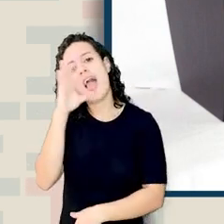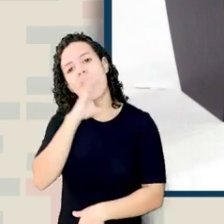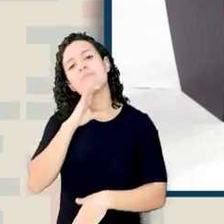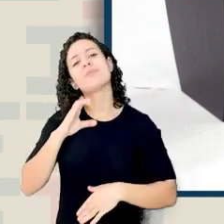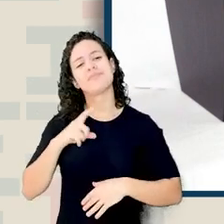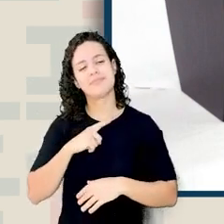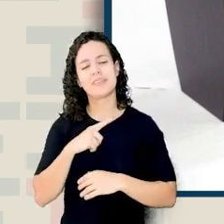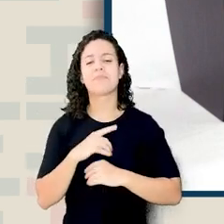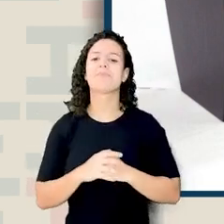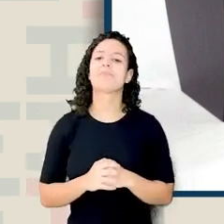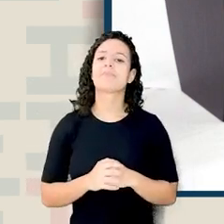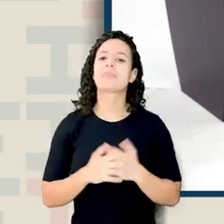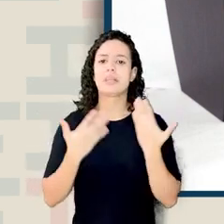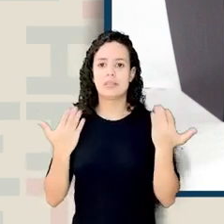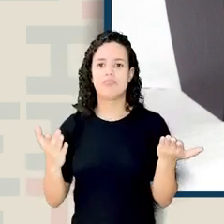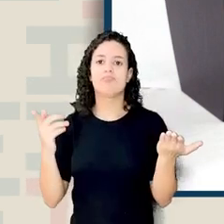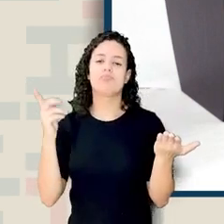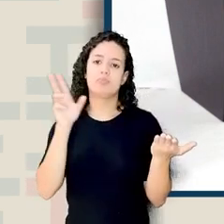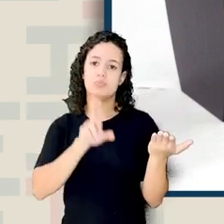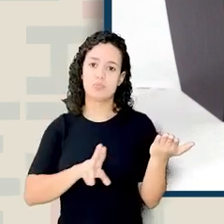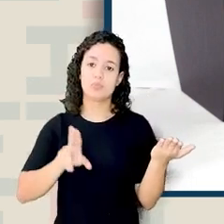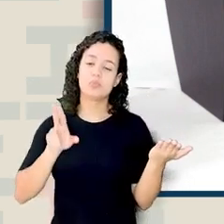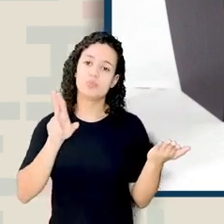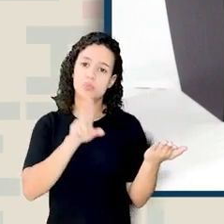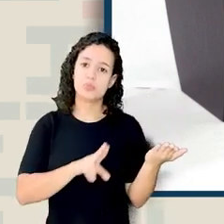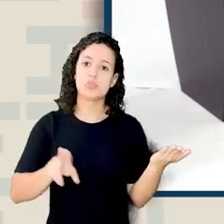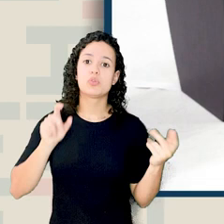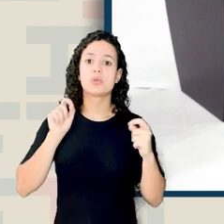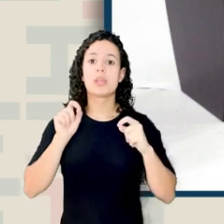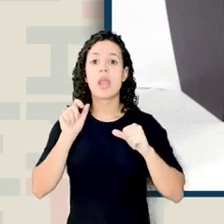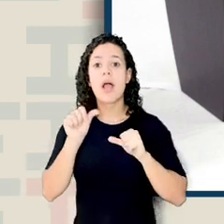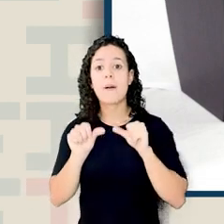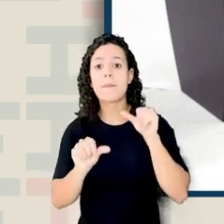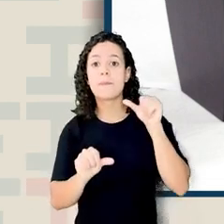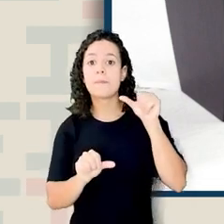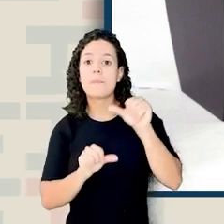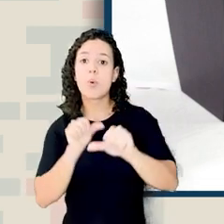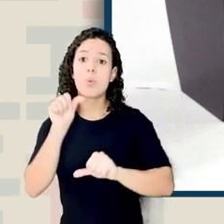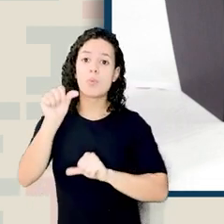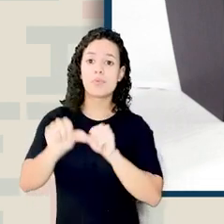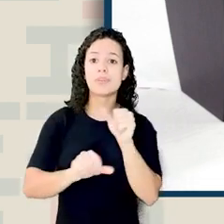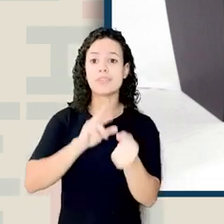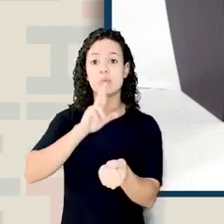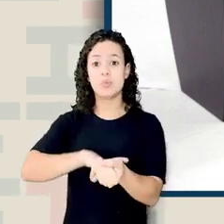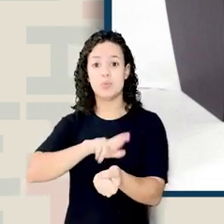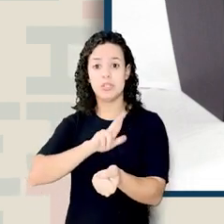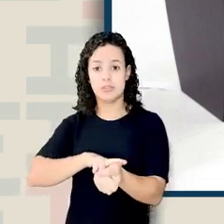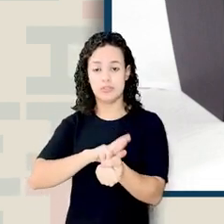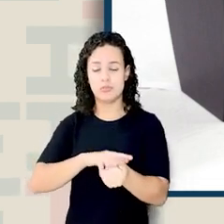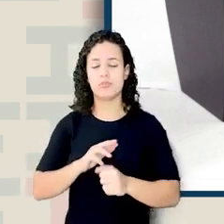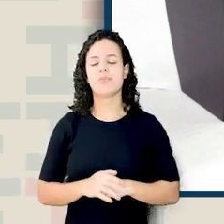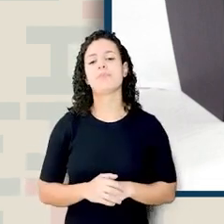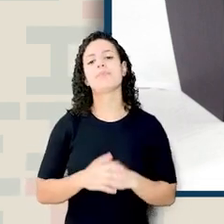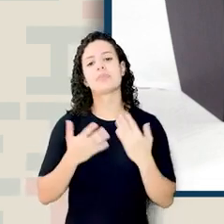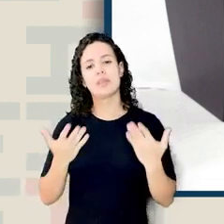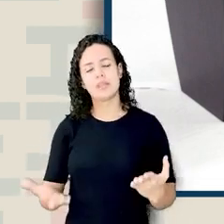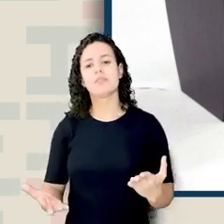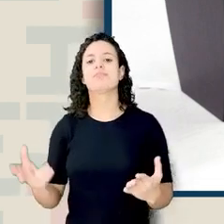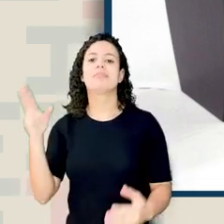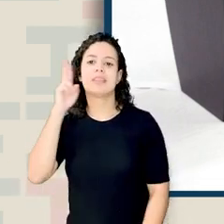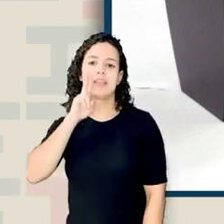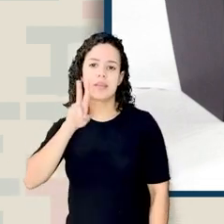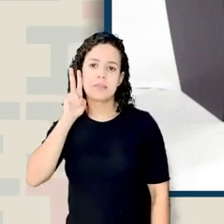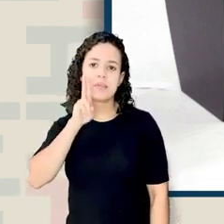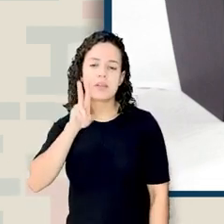acelerado. E aí nós vamos trabalhar no sentido das transições rítmicas. Então, voltando aqui para